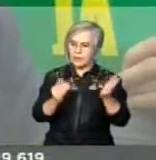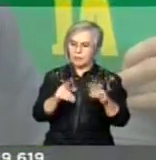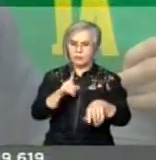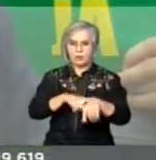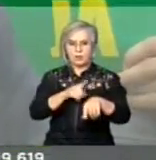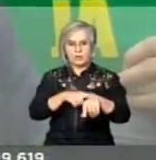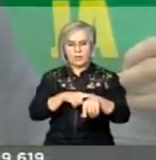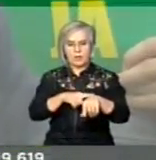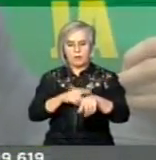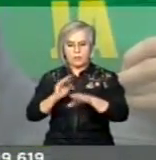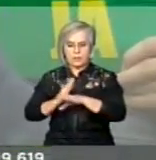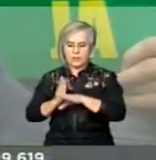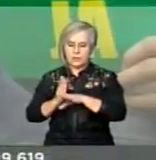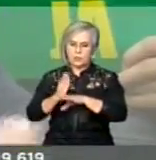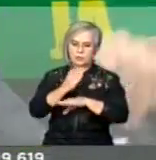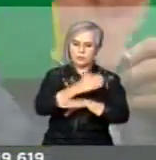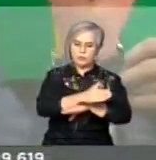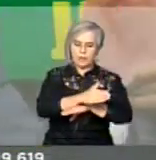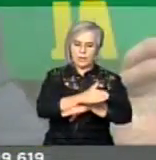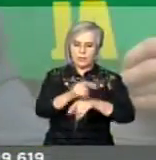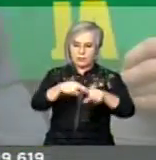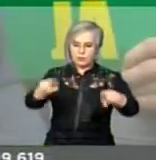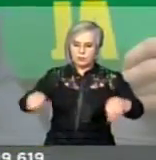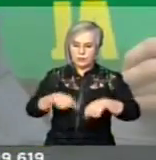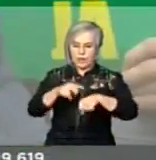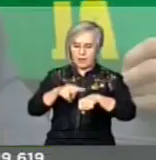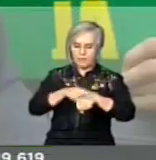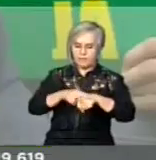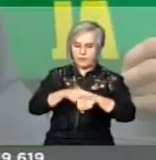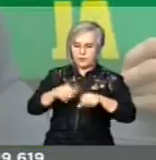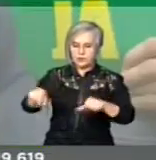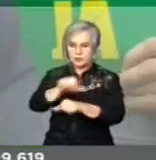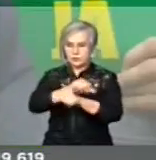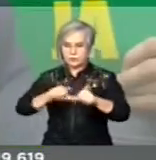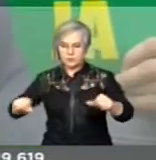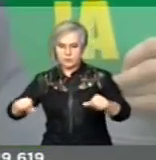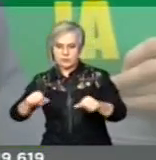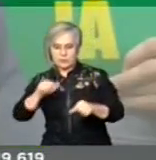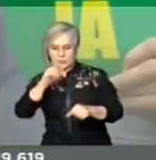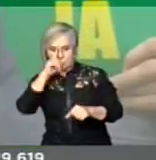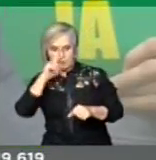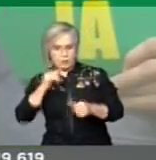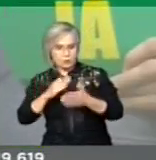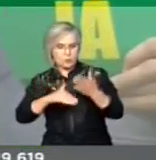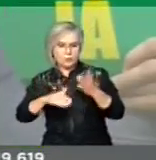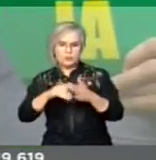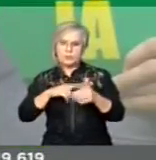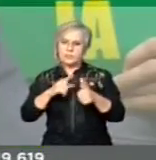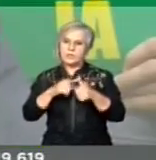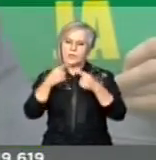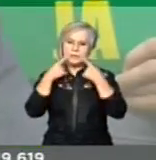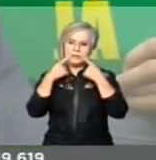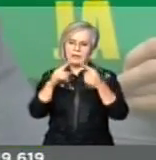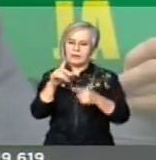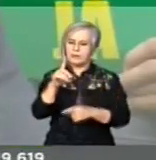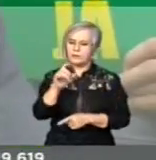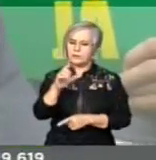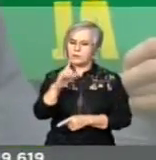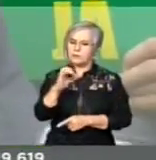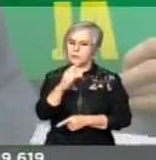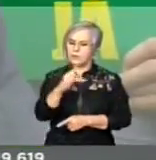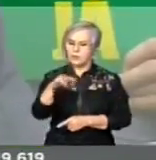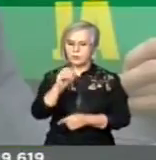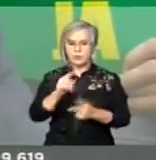do salão verde para o amarelo, todas as questões que envolvem da delação do Delcídio, os crimes